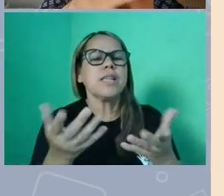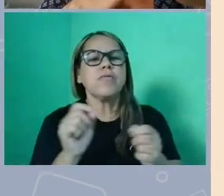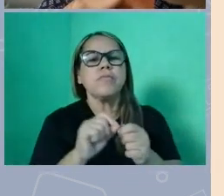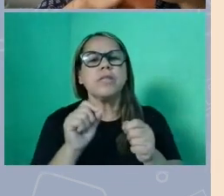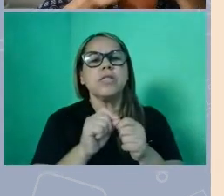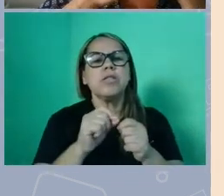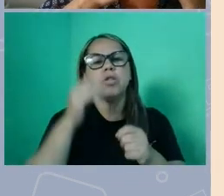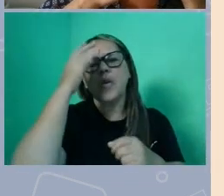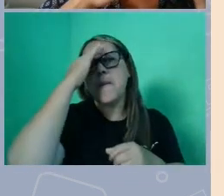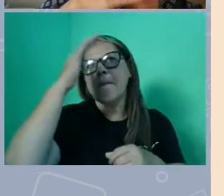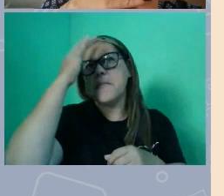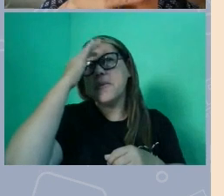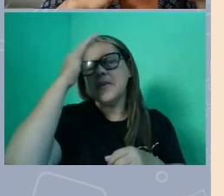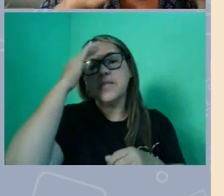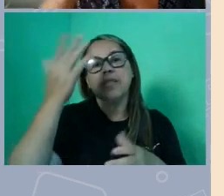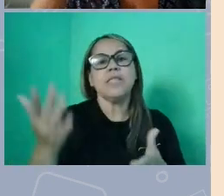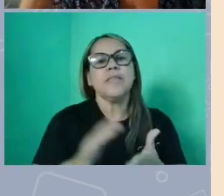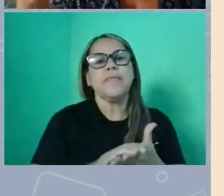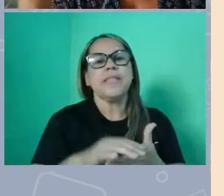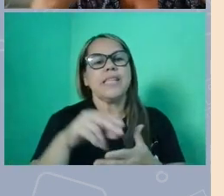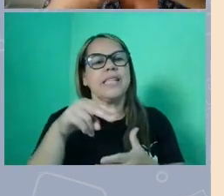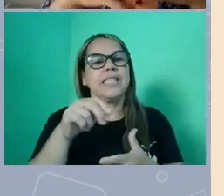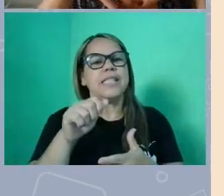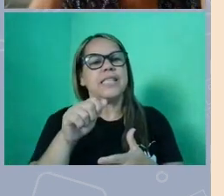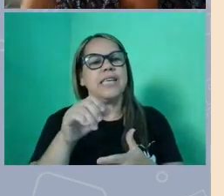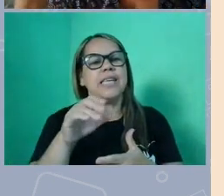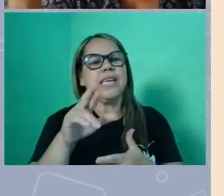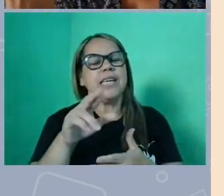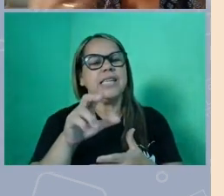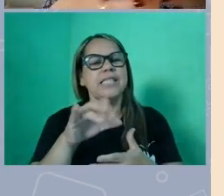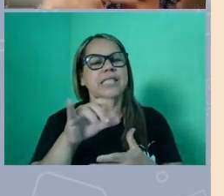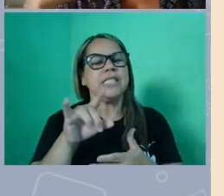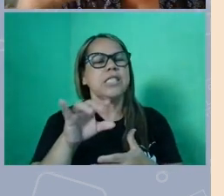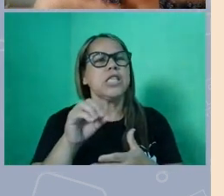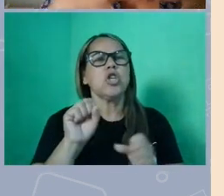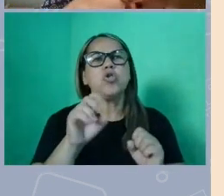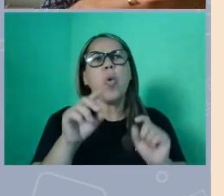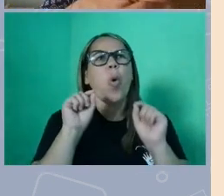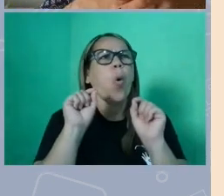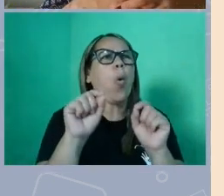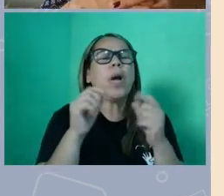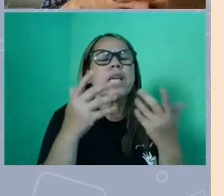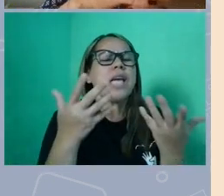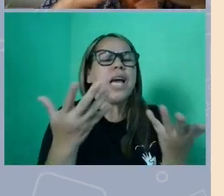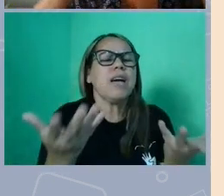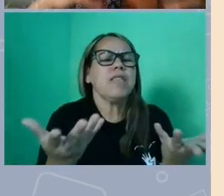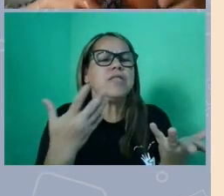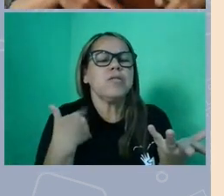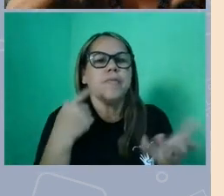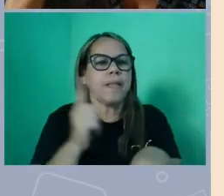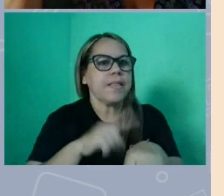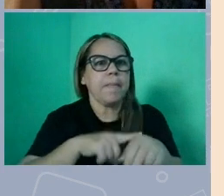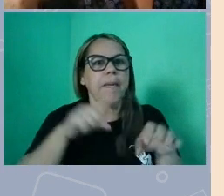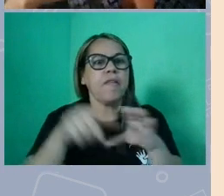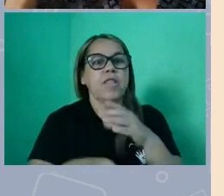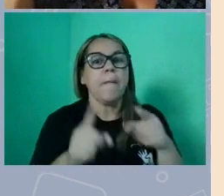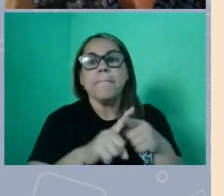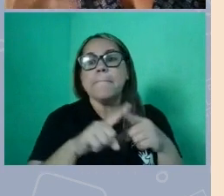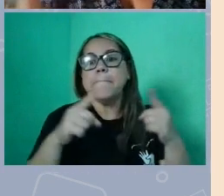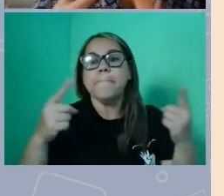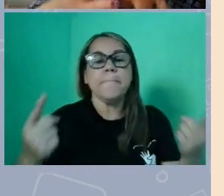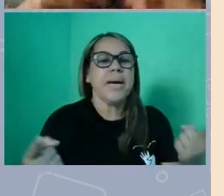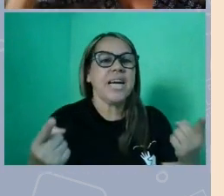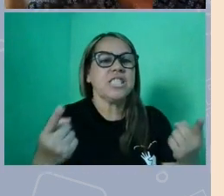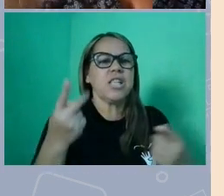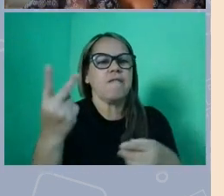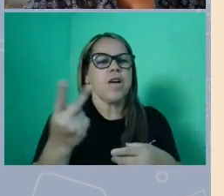imaginários narcisistas ou seja né o que é o narcisismo a gente não tem tempo para aprofundar muito mais que dá valor